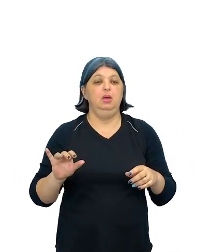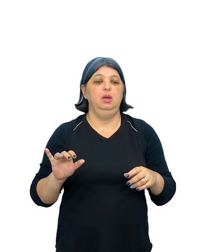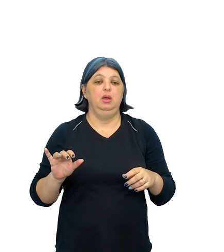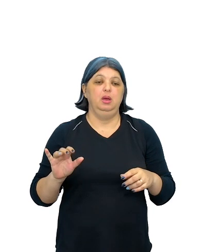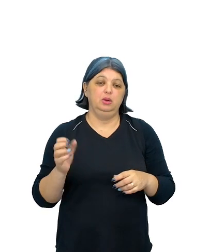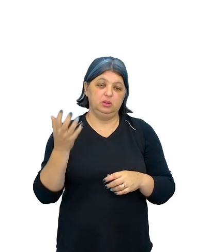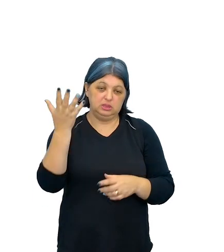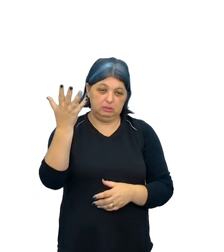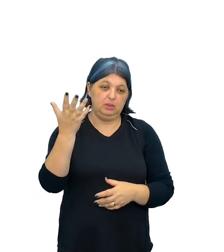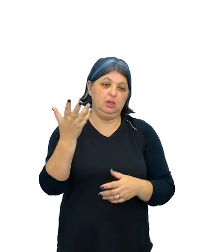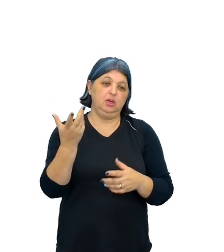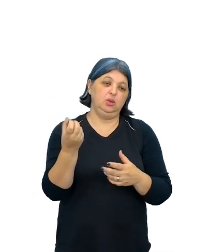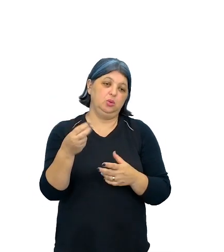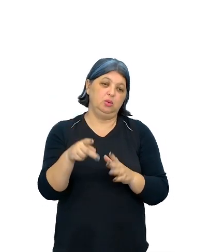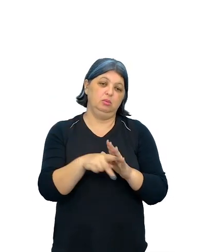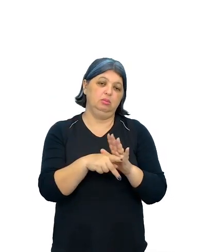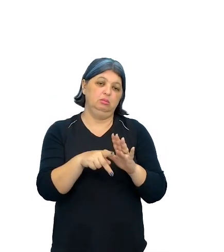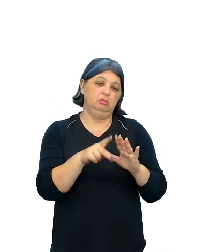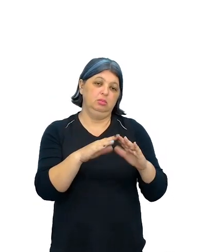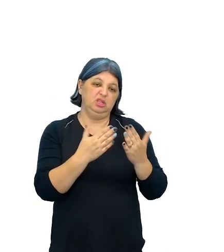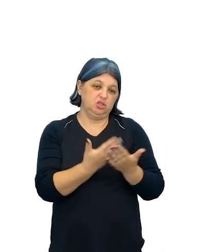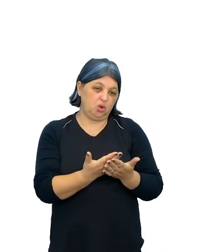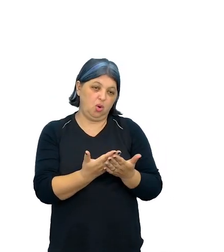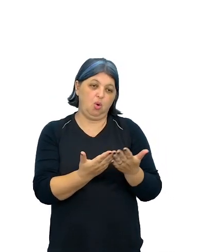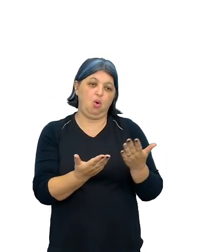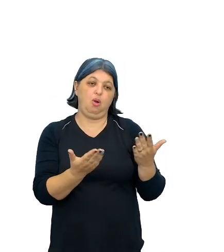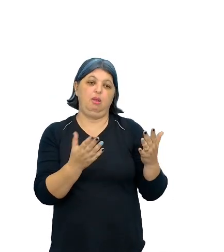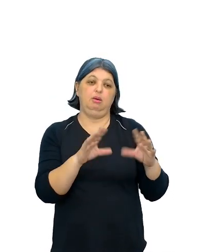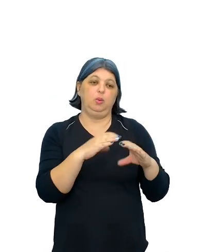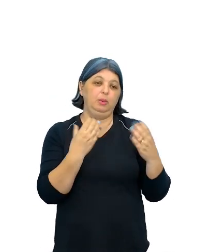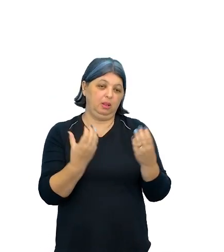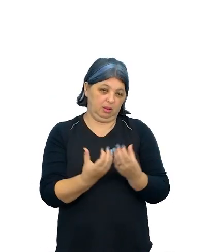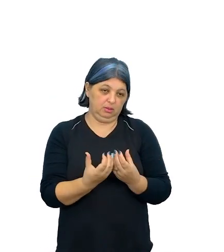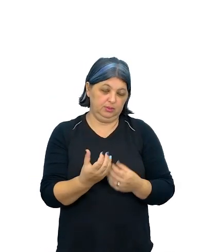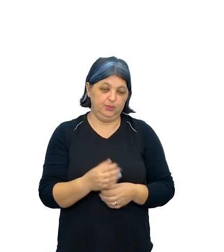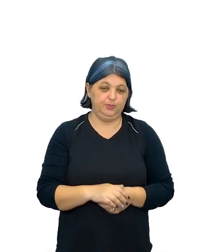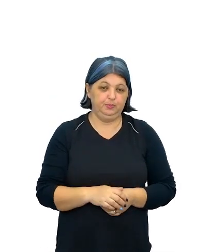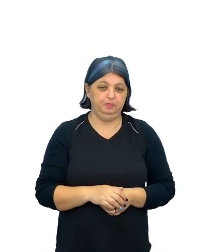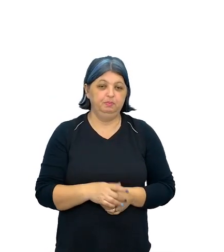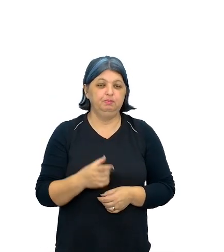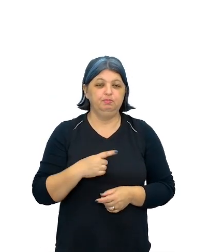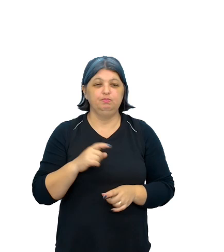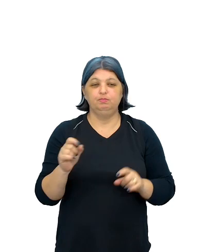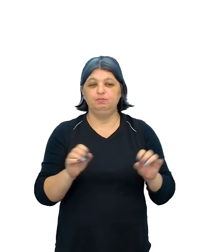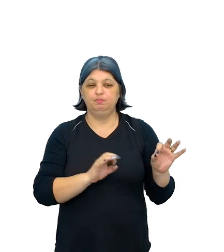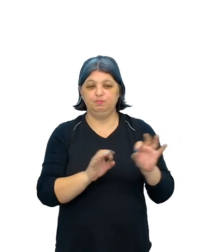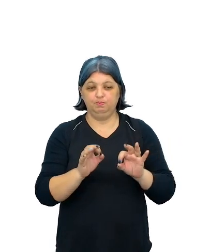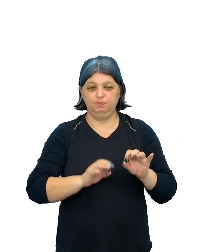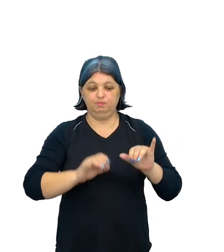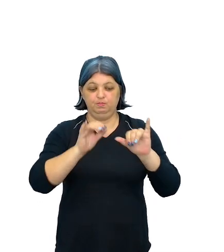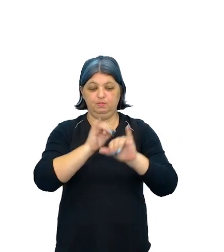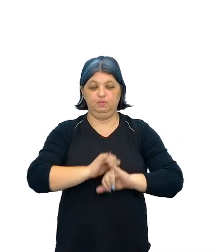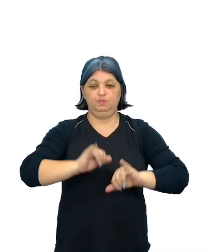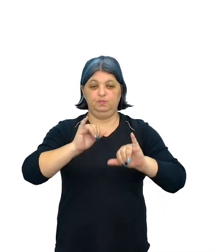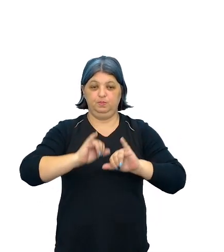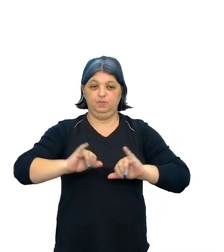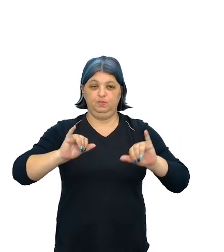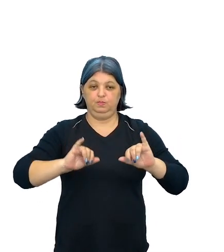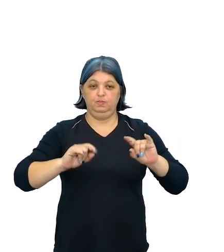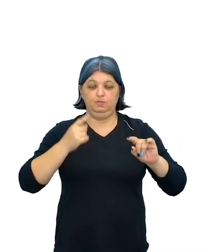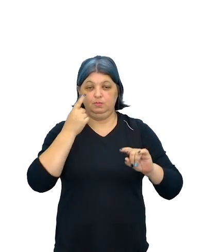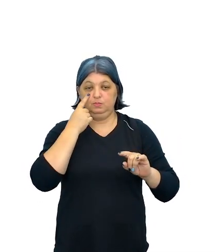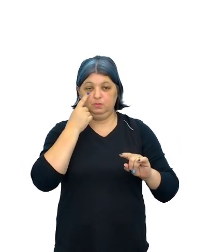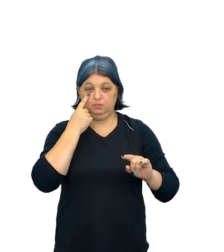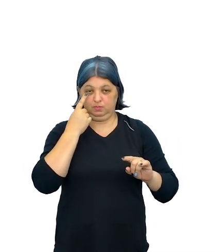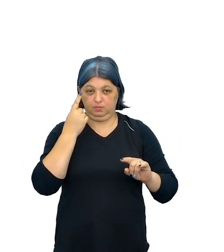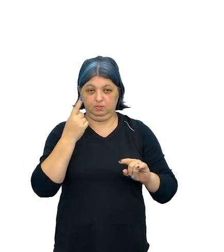para a escola ou comunidade. Então, nesse caso aqui, eles vão elaborar uma campanha publicitária e